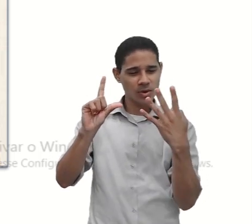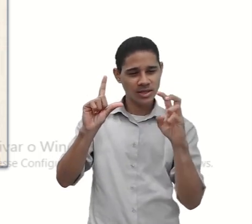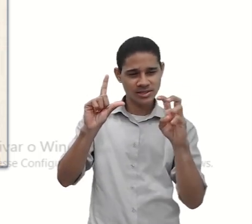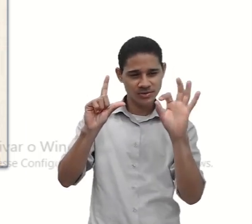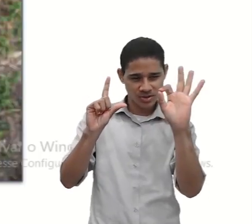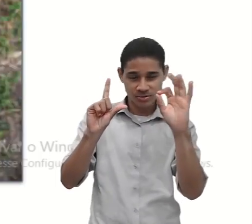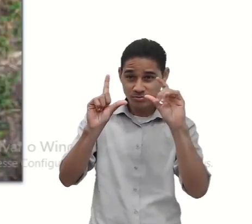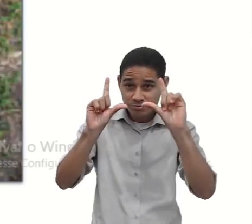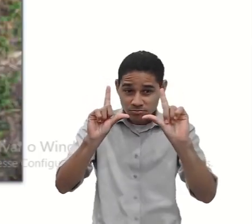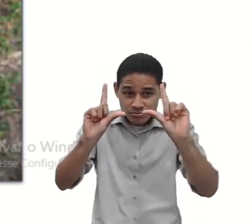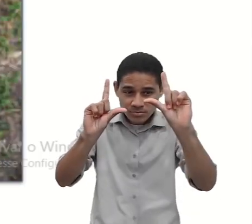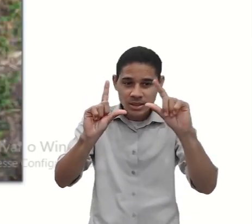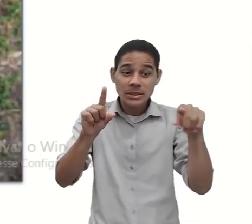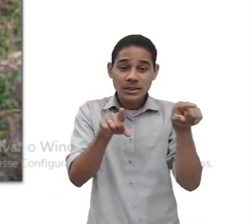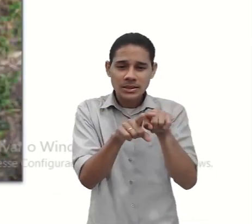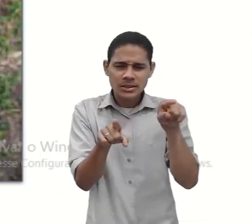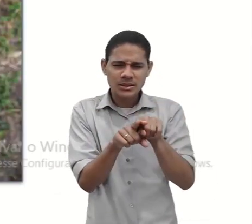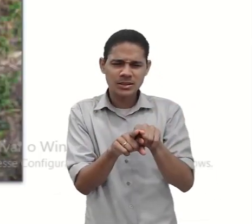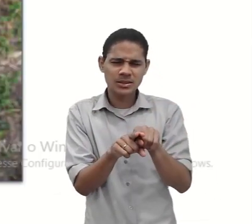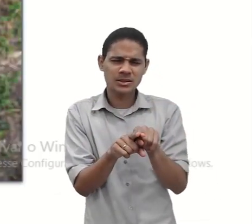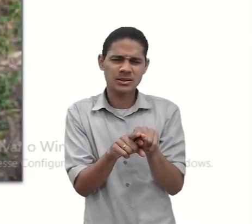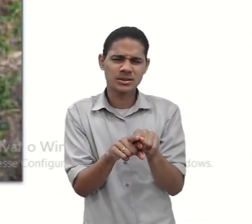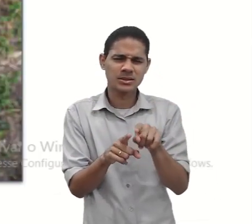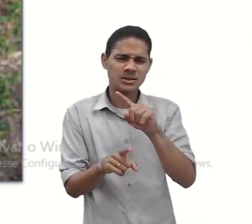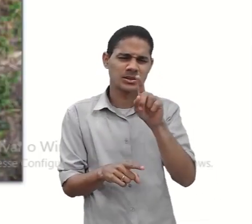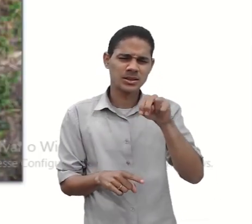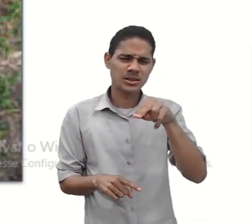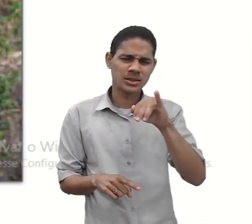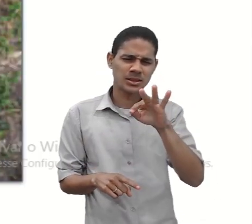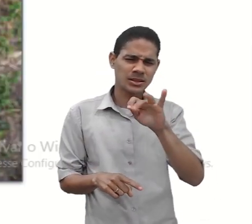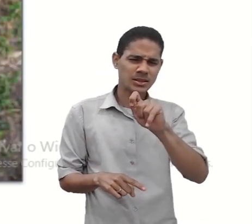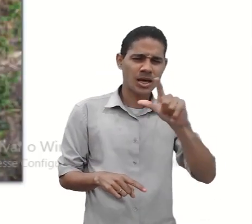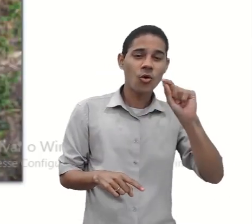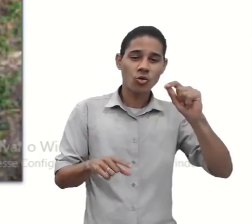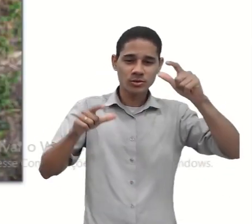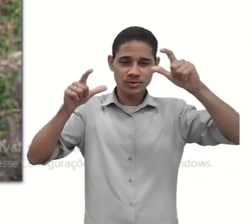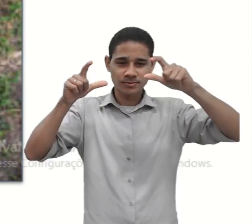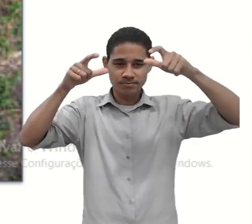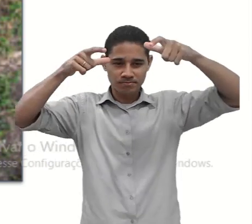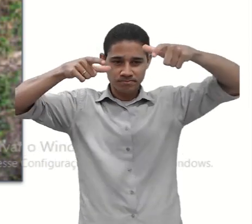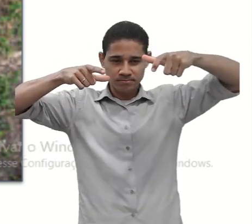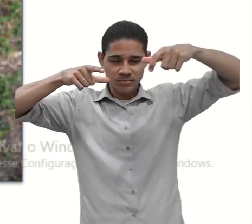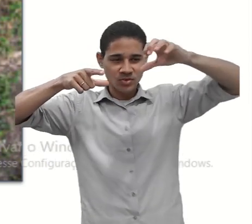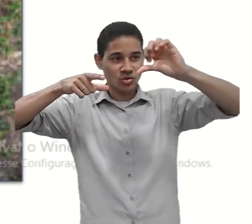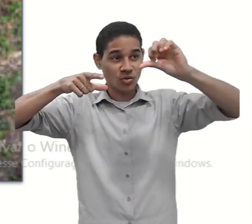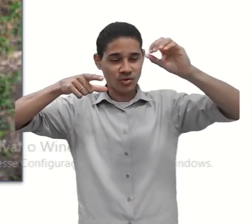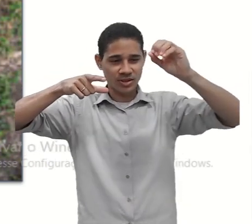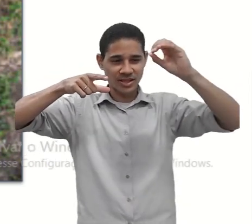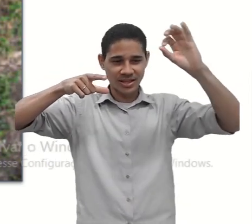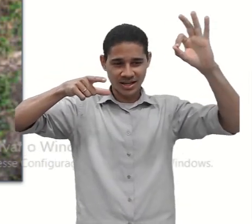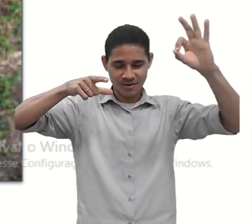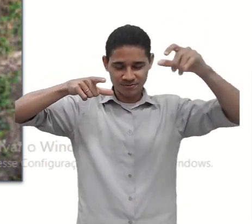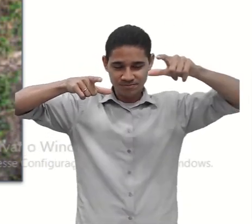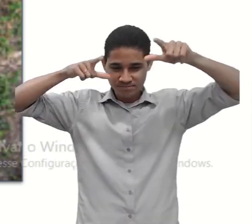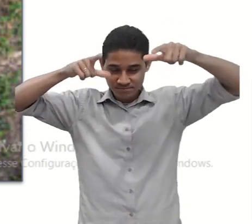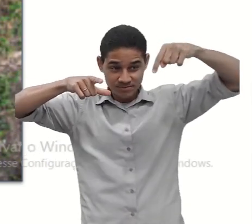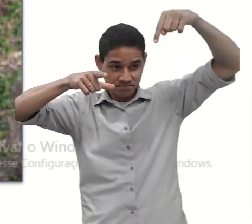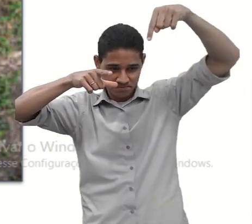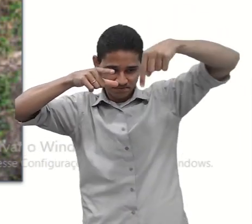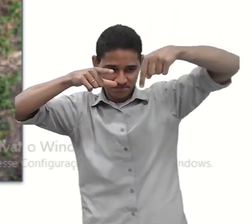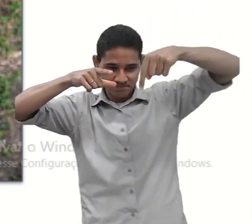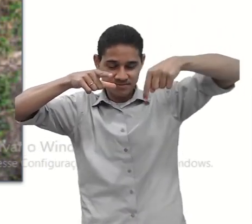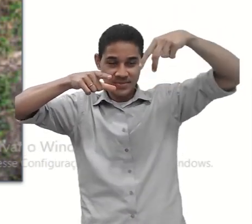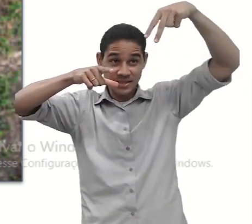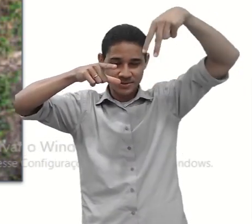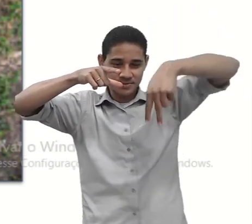graus. Tem o zenital, que é um ângulo perpendicular de 90 graus, no caso superior, olhando